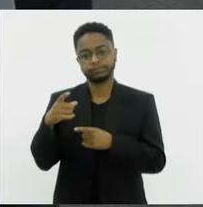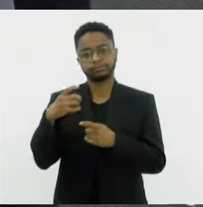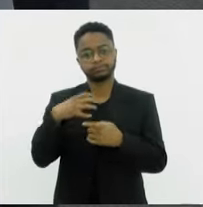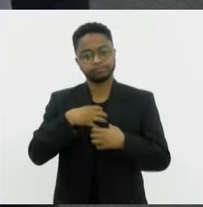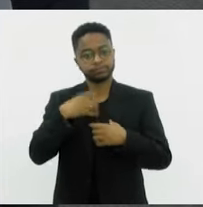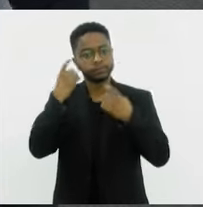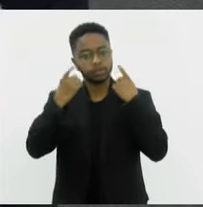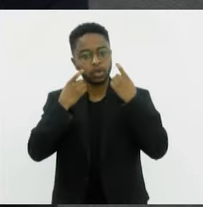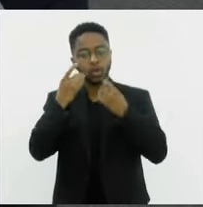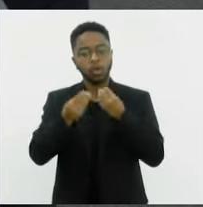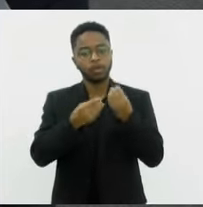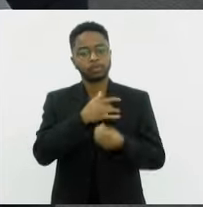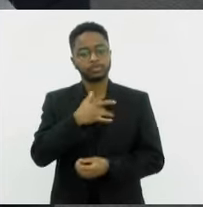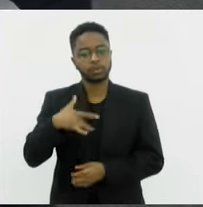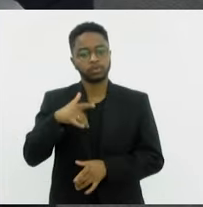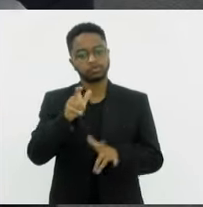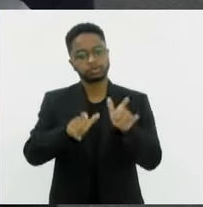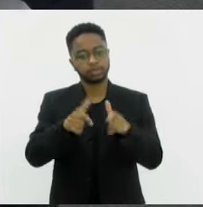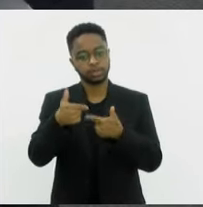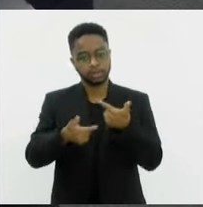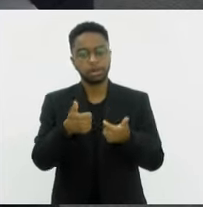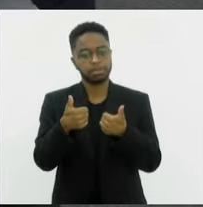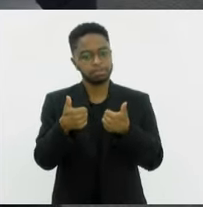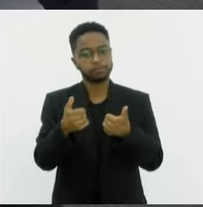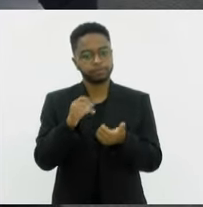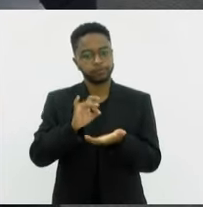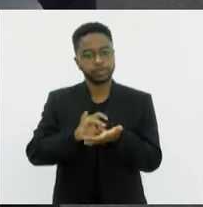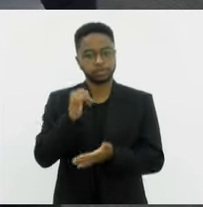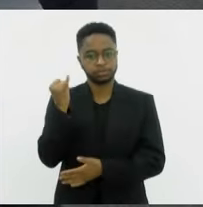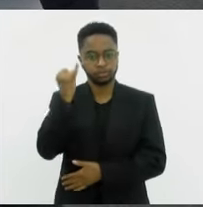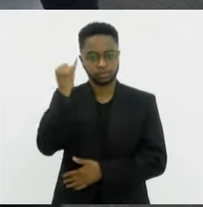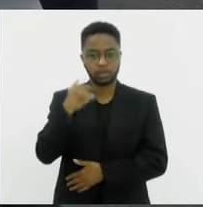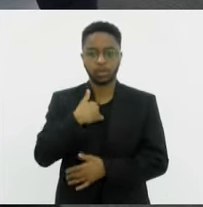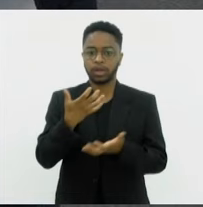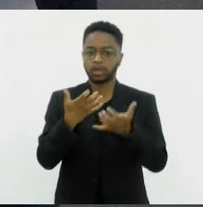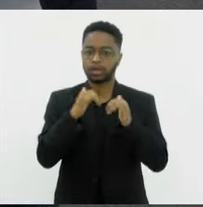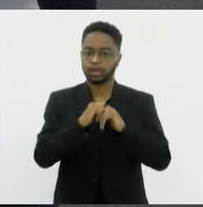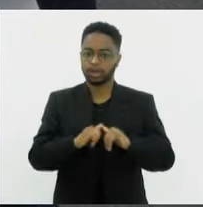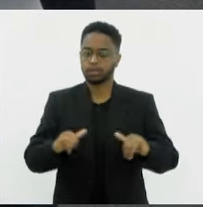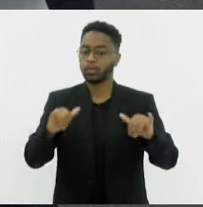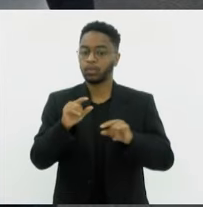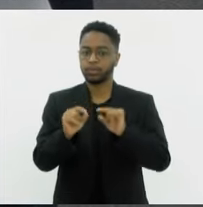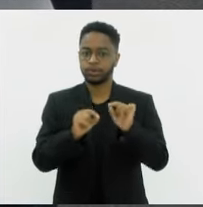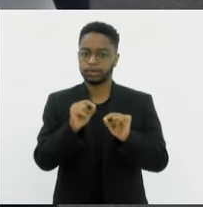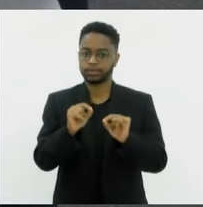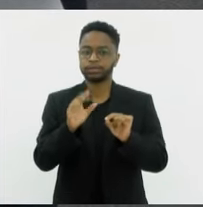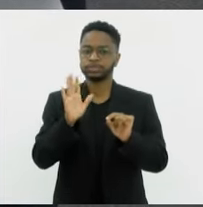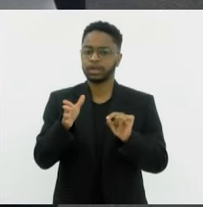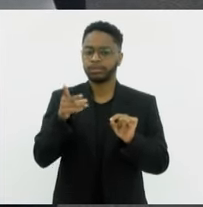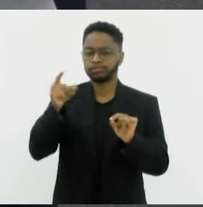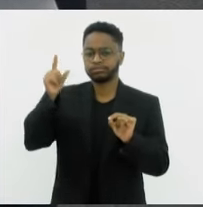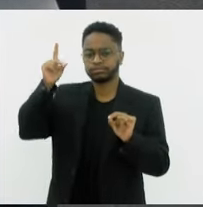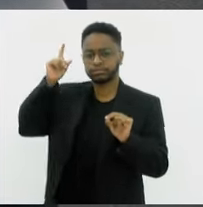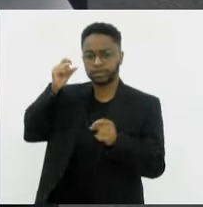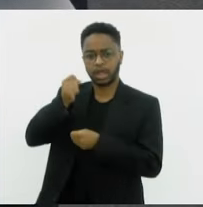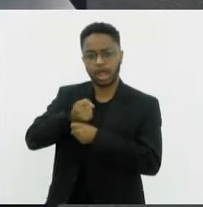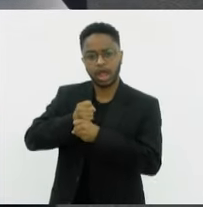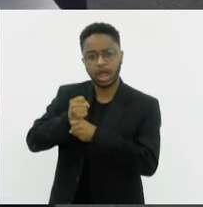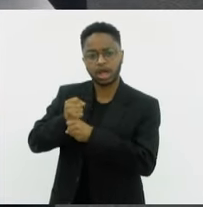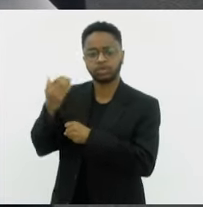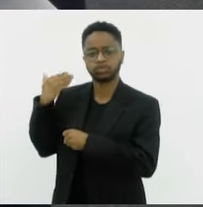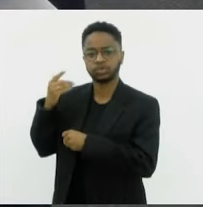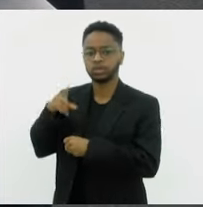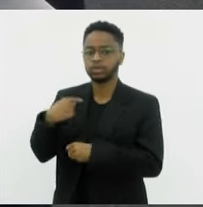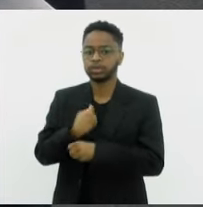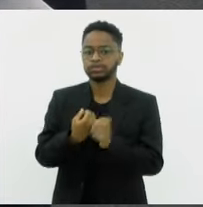saúde do trabalhador é muito pertinente. Eu quero dizer, inclusive, deputado Anderson, que há muitos e muitos anos nós legislamos